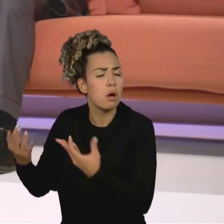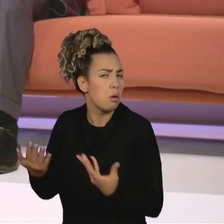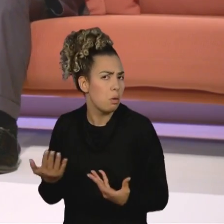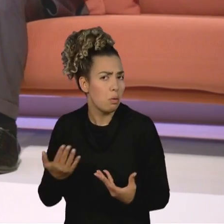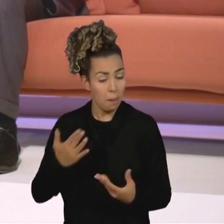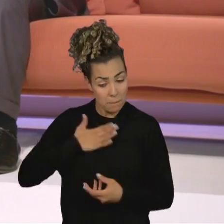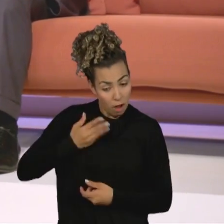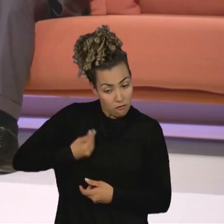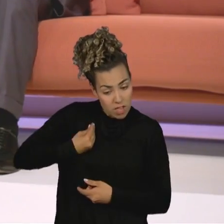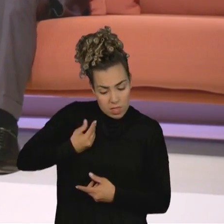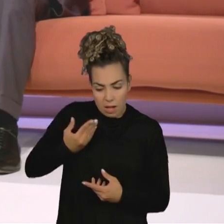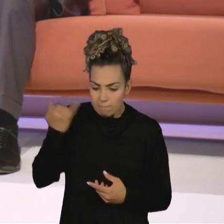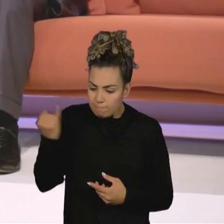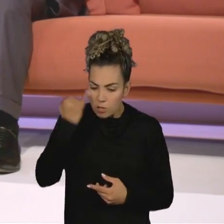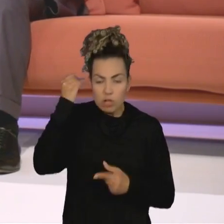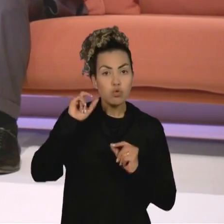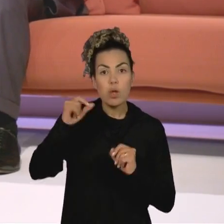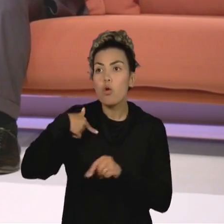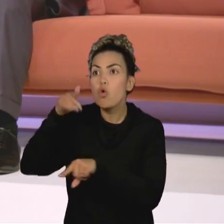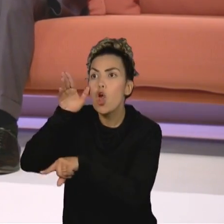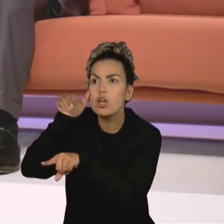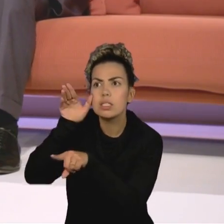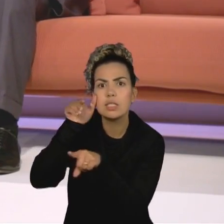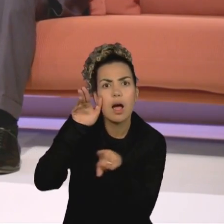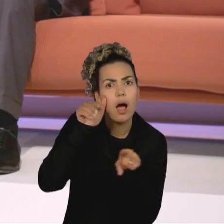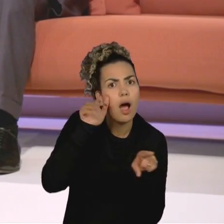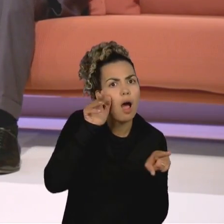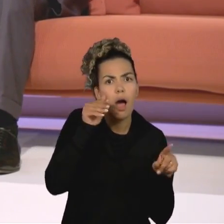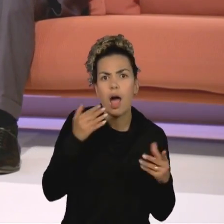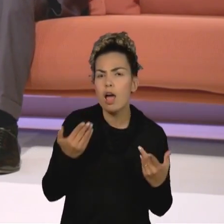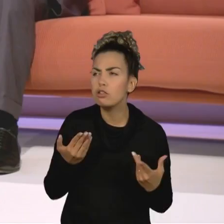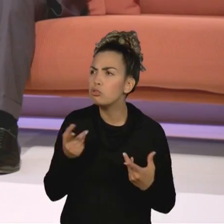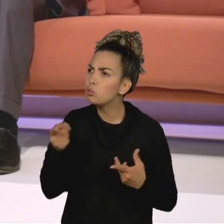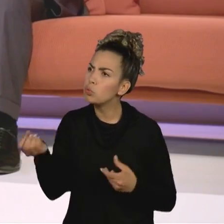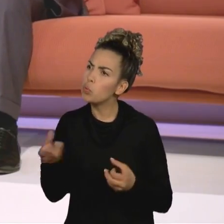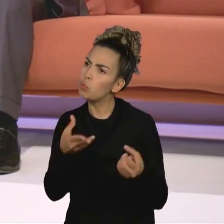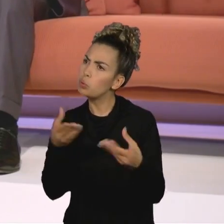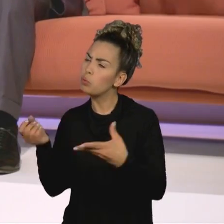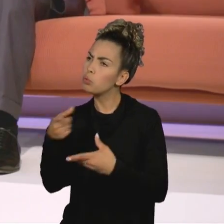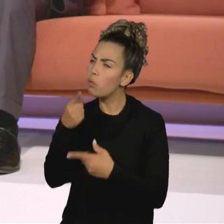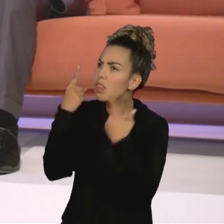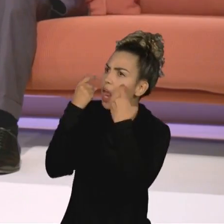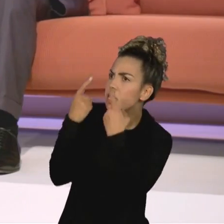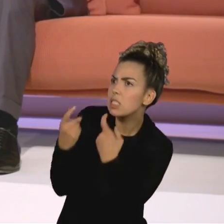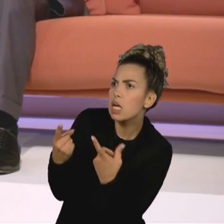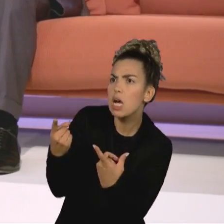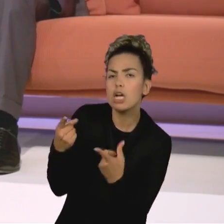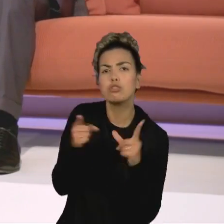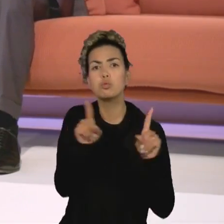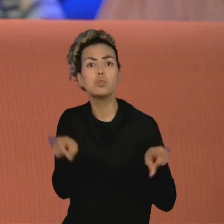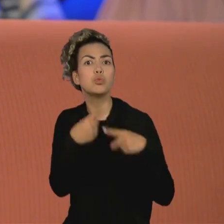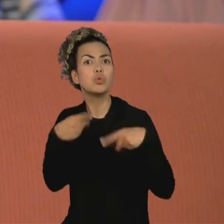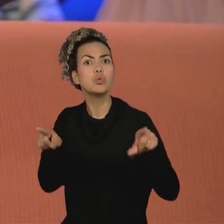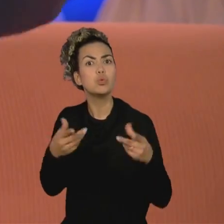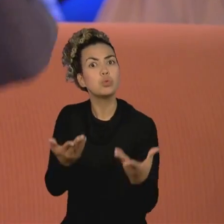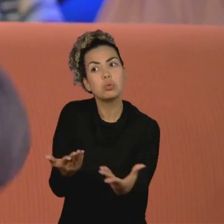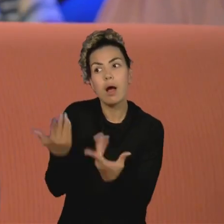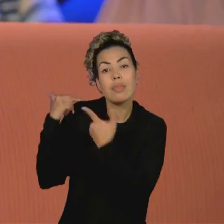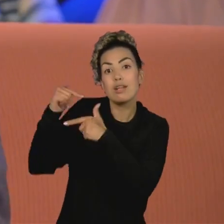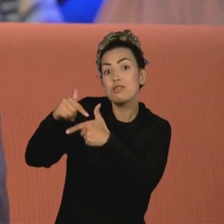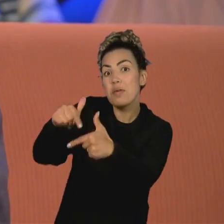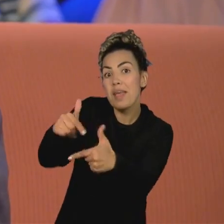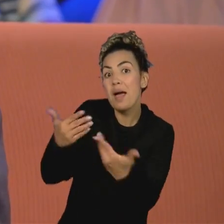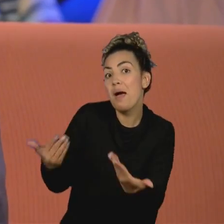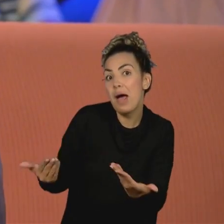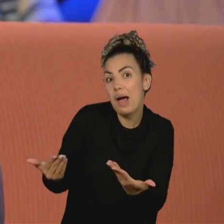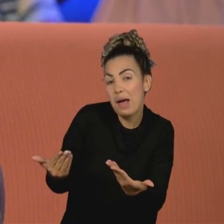essa curiosidade intelectual. Querer sempre ler, estar sempre vendo uma coisa interessante, ouvindo uma música bonita, música clássica. Alguém falou